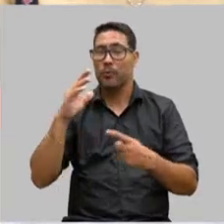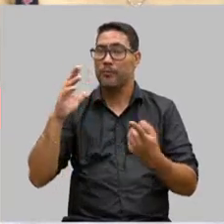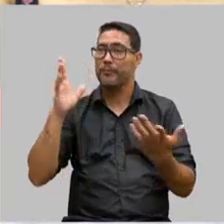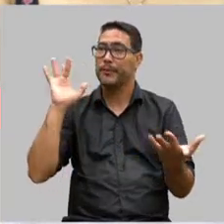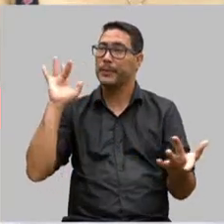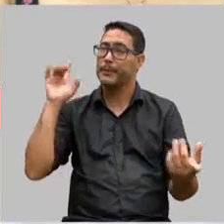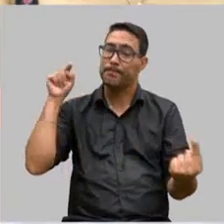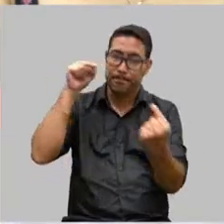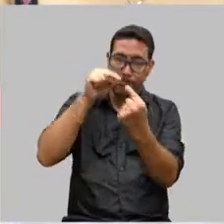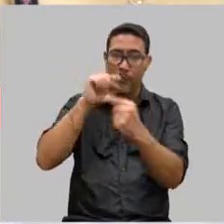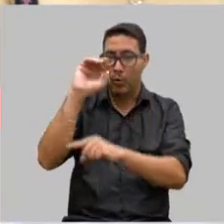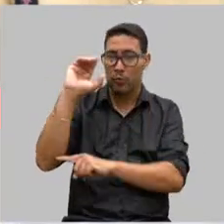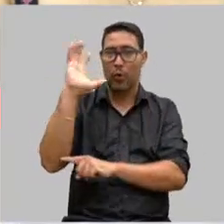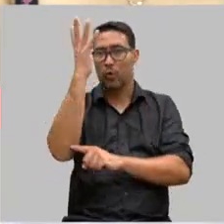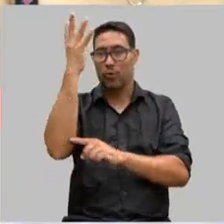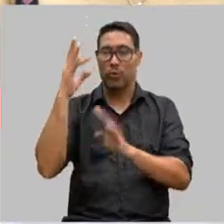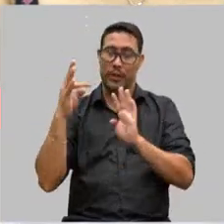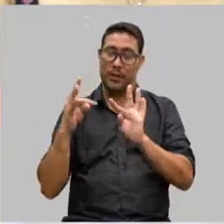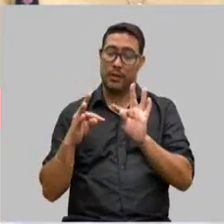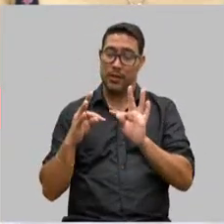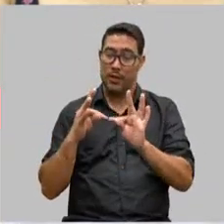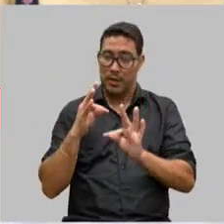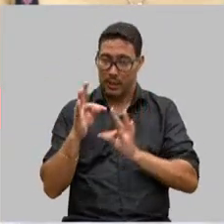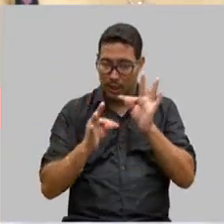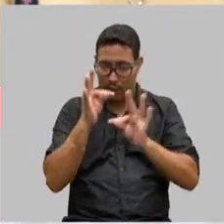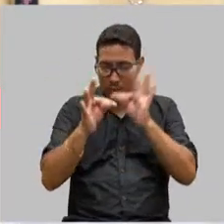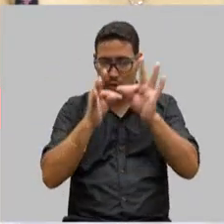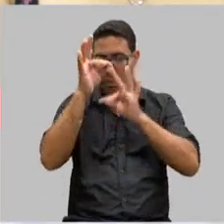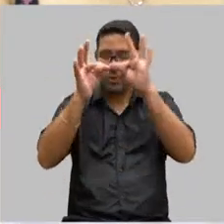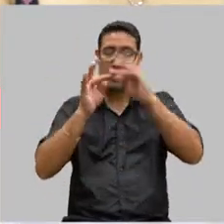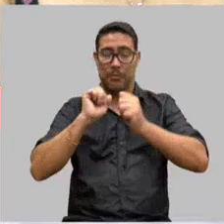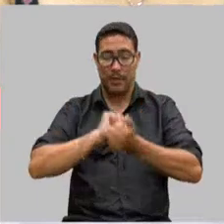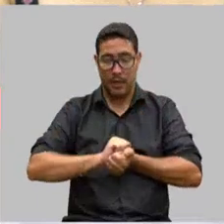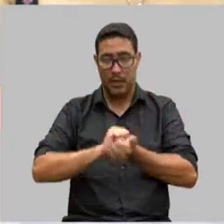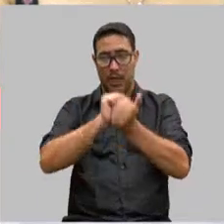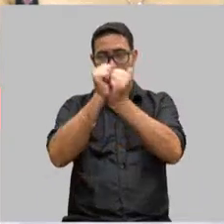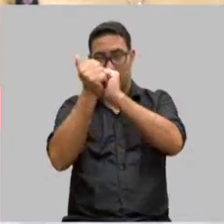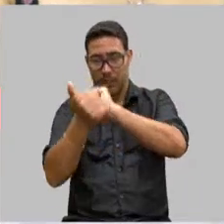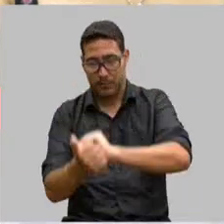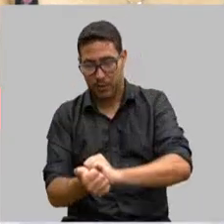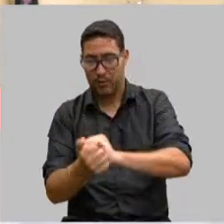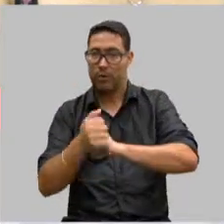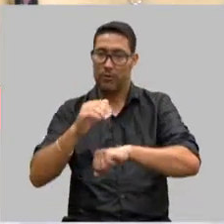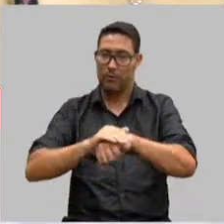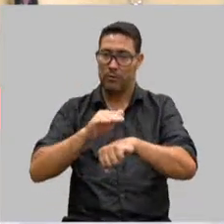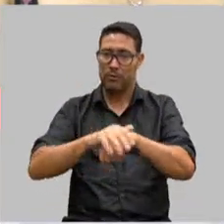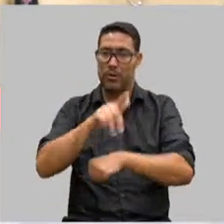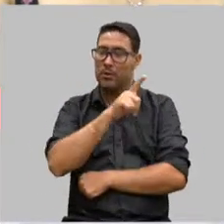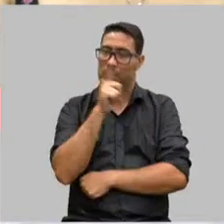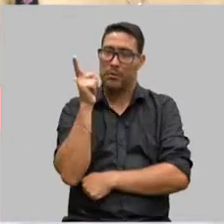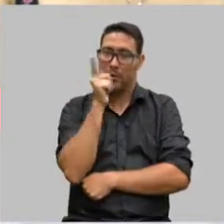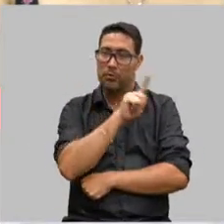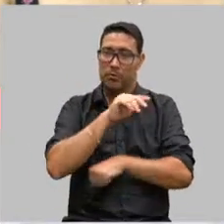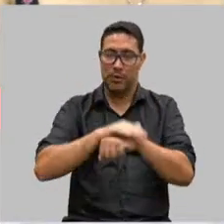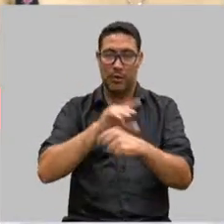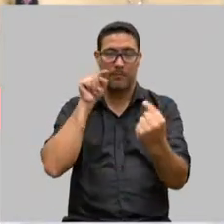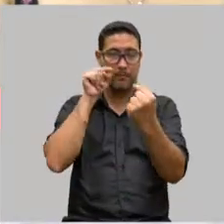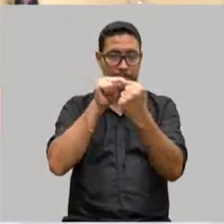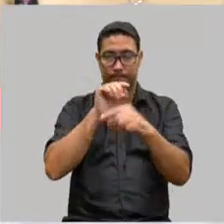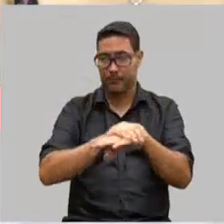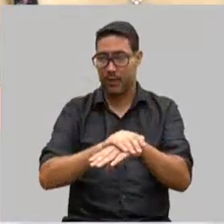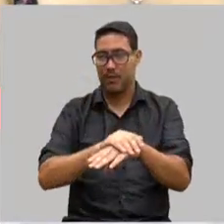tecnológicas, não só busquemos soluções para adaptação, para poder enfrentar os efeitos climáticos também, mas